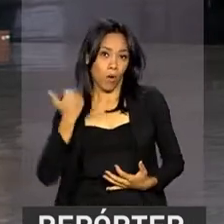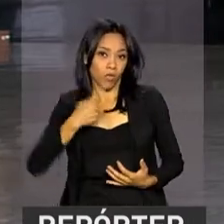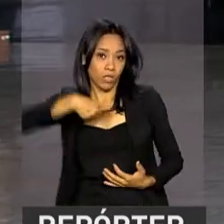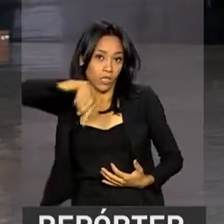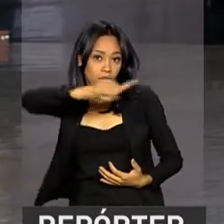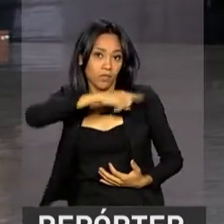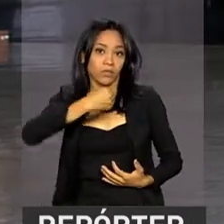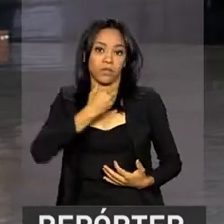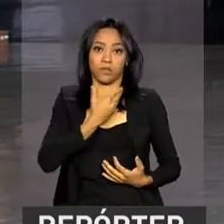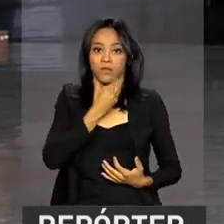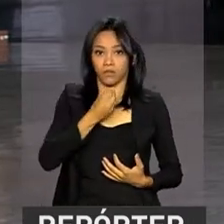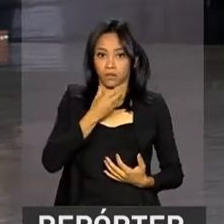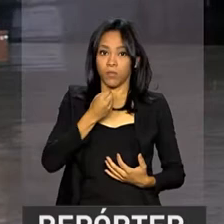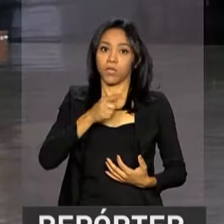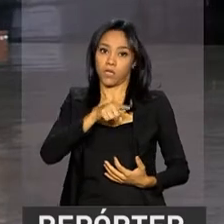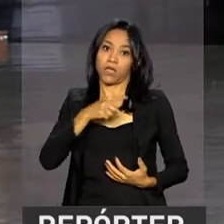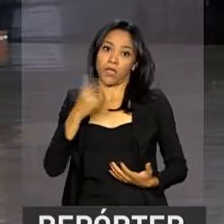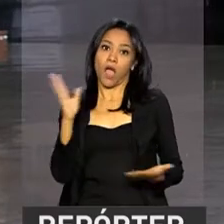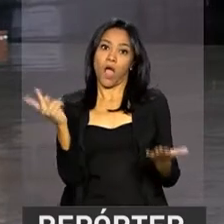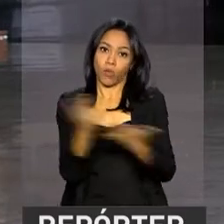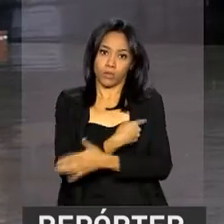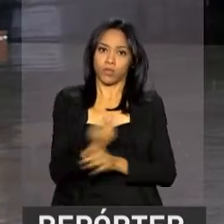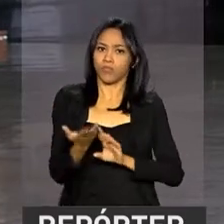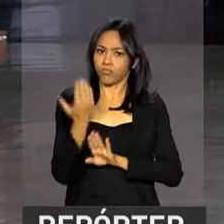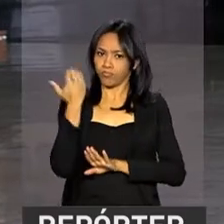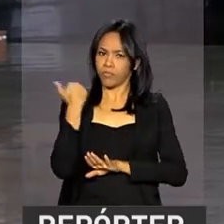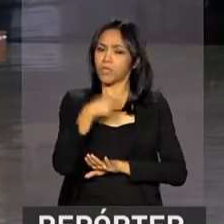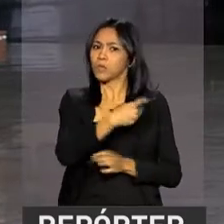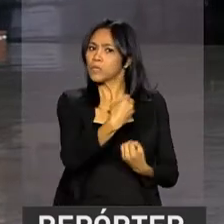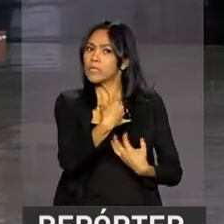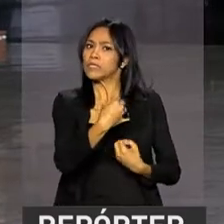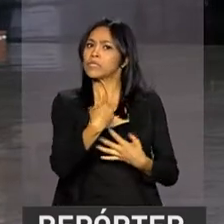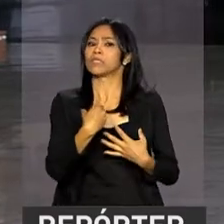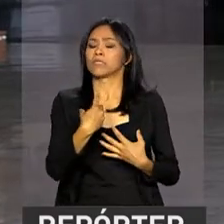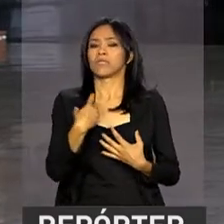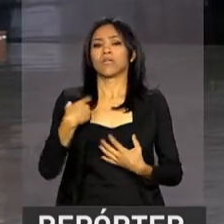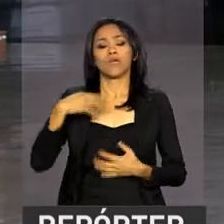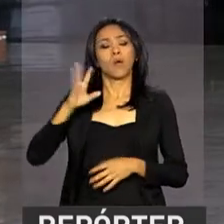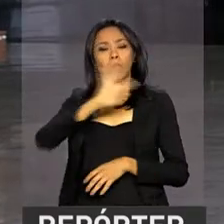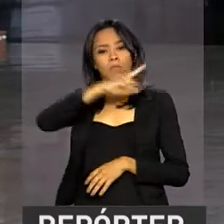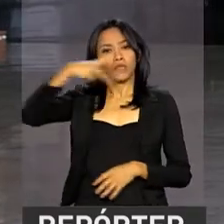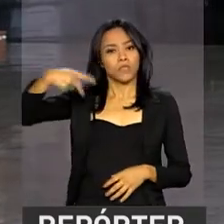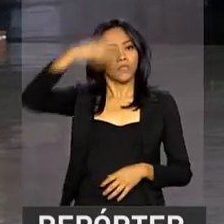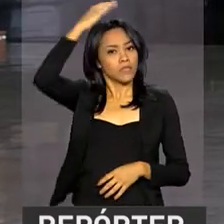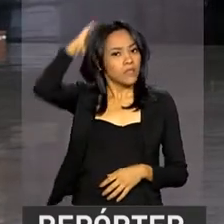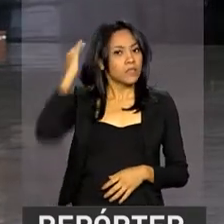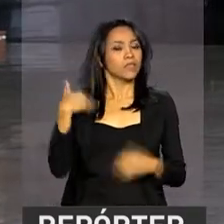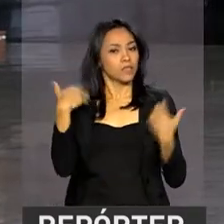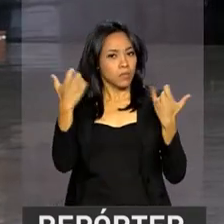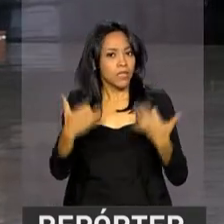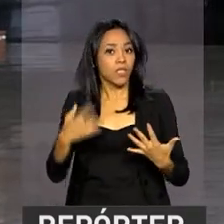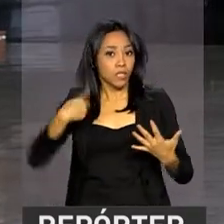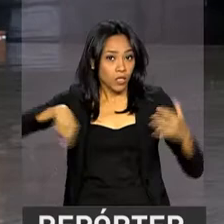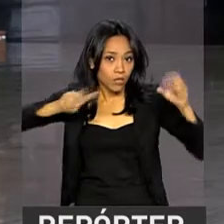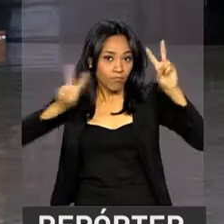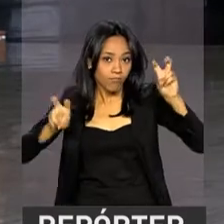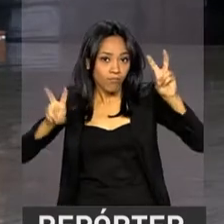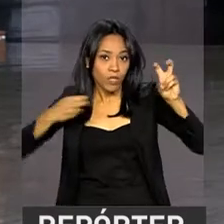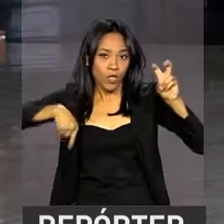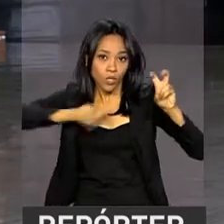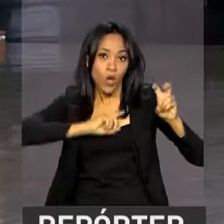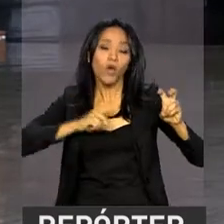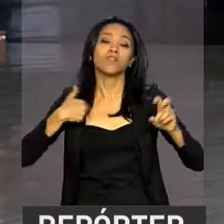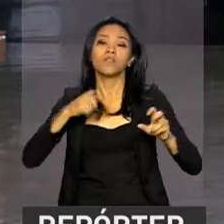foram vítimas de intolerância traz um importante ensinamento nas palavras do presidente que sejamos todos os mensageiros e